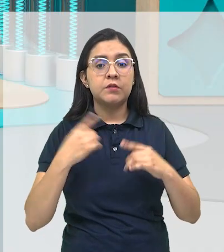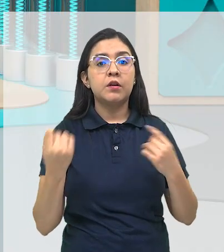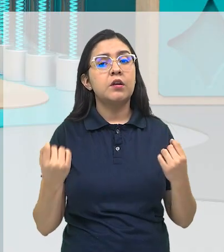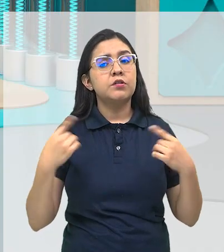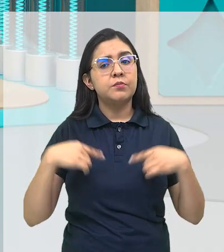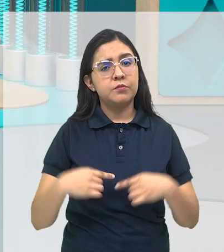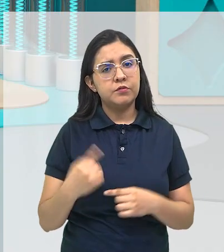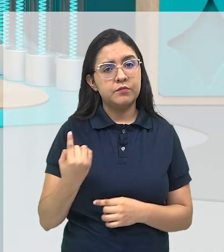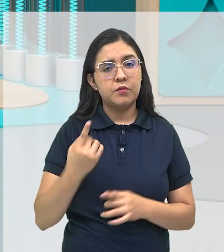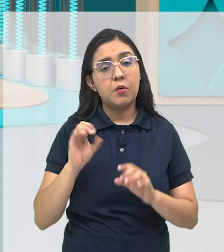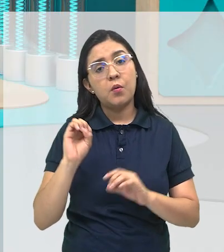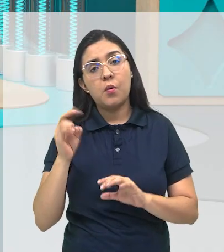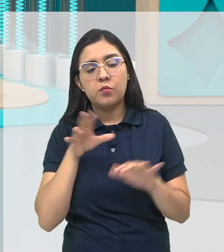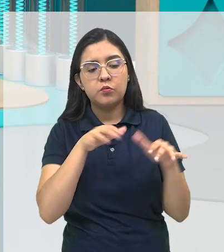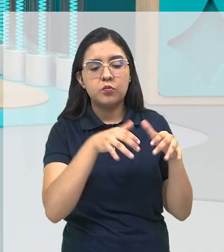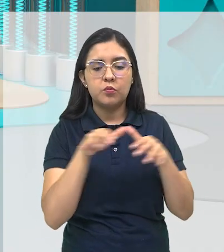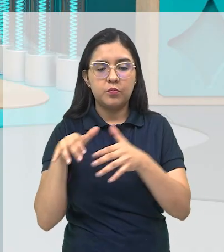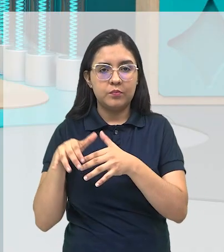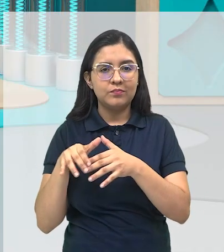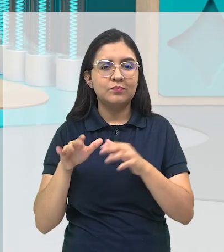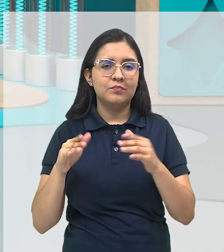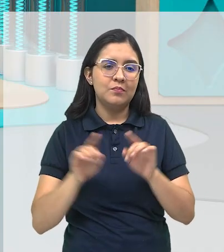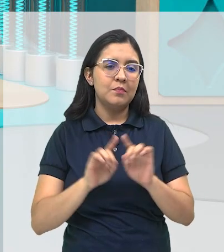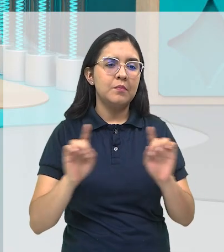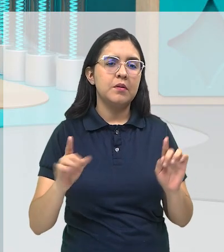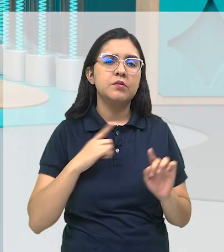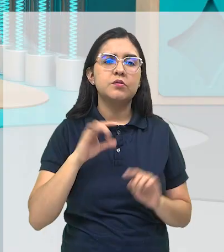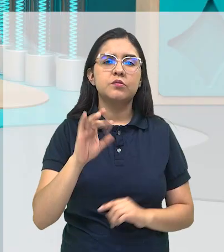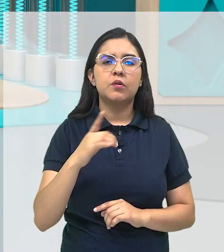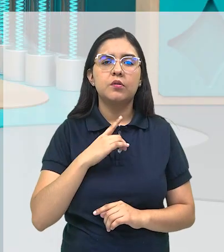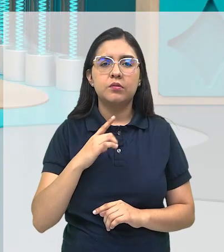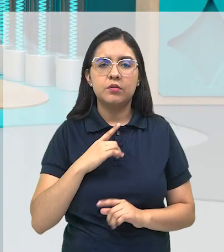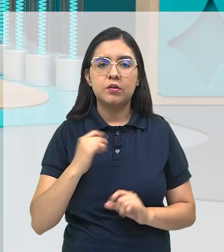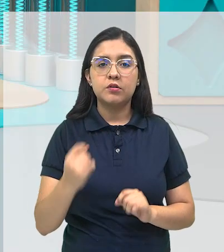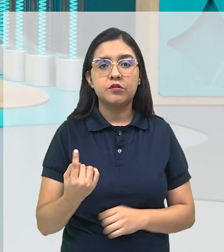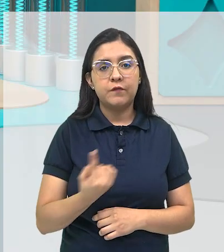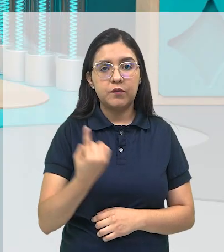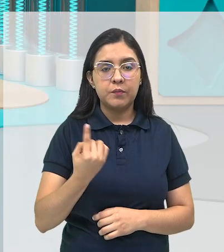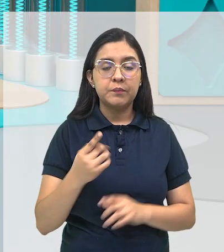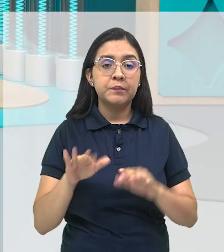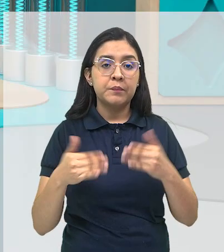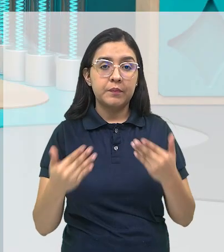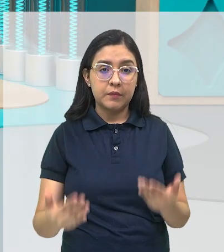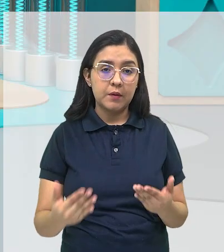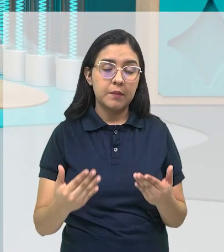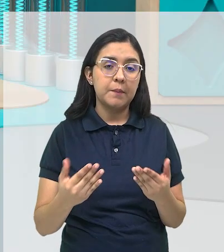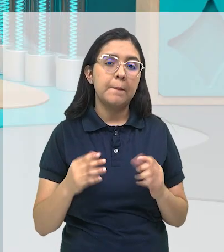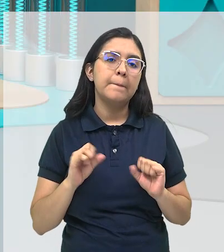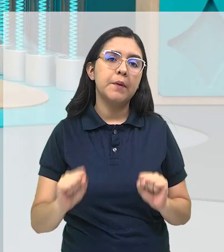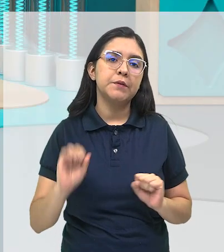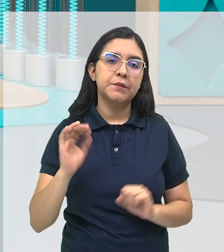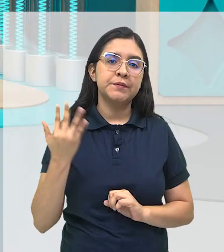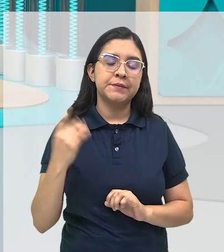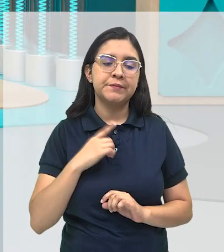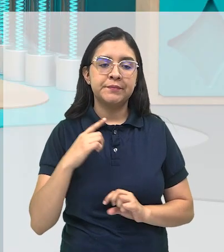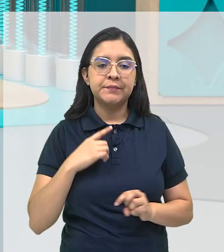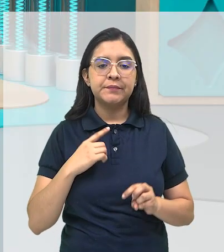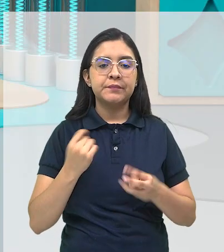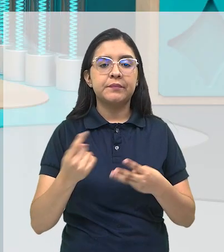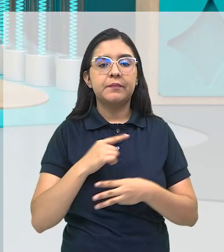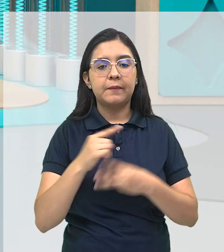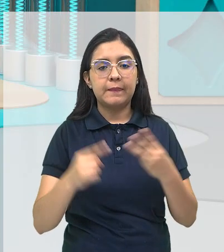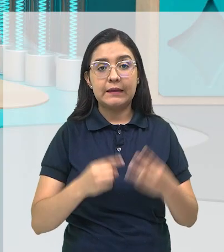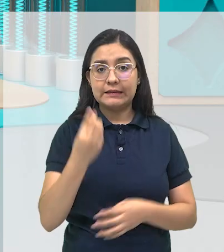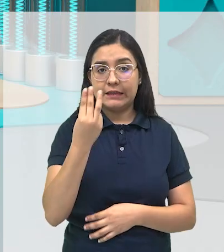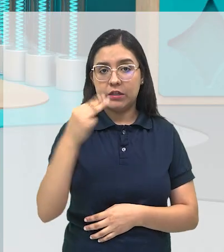são individuais ou por equipes. Logo, no florete, só há disputa individual. Essa disputa vai ocorrer em 3 tempos